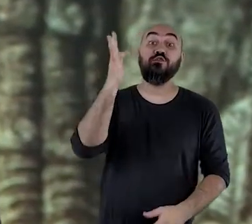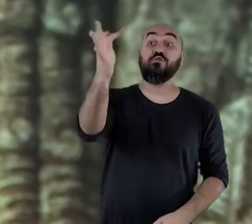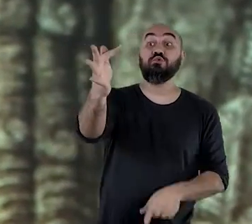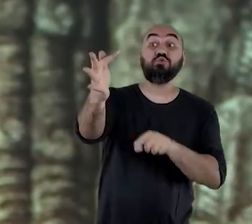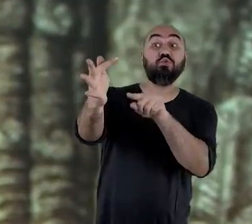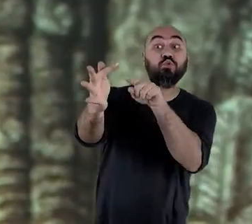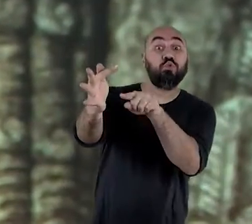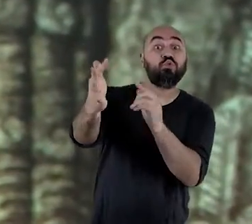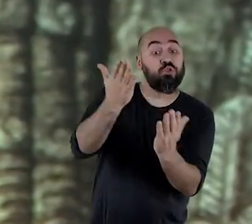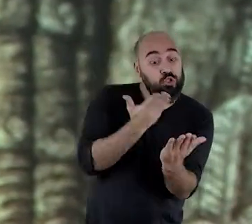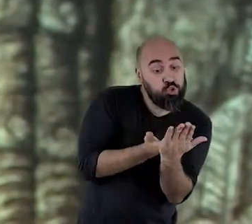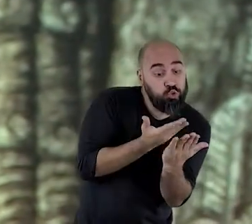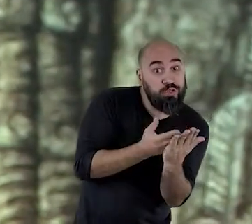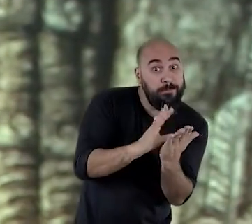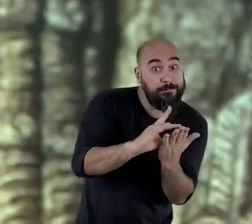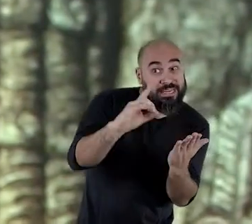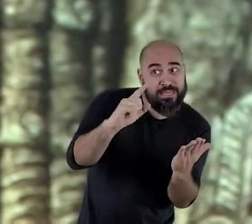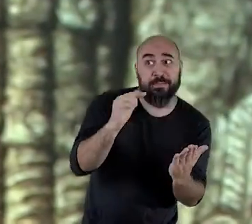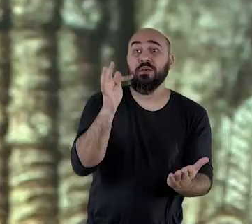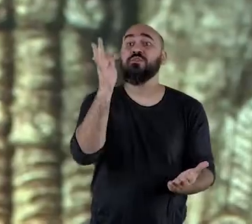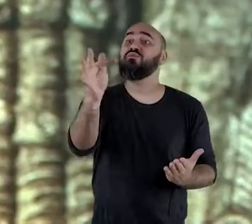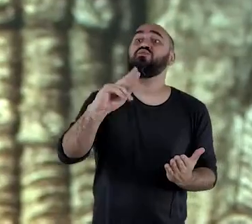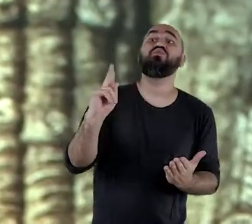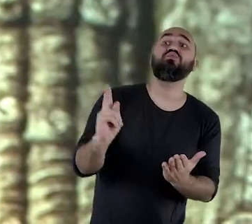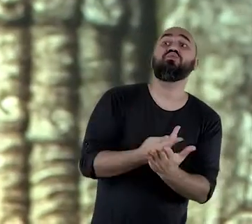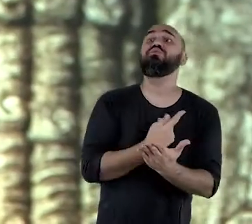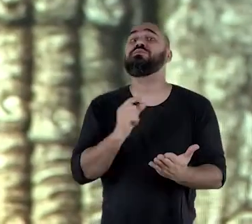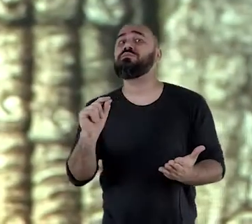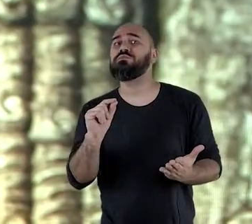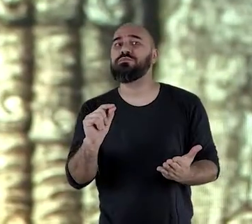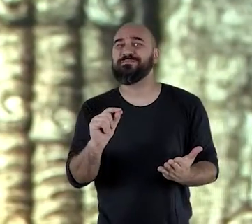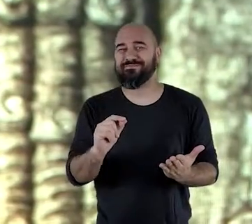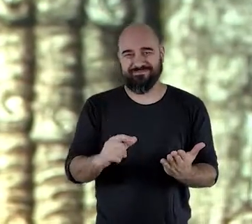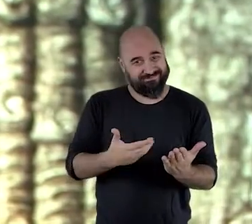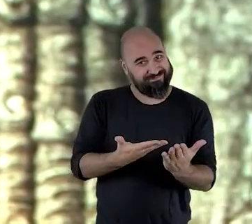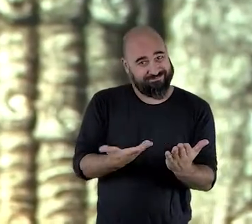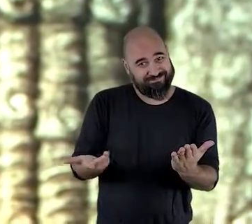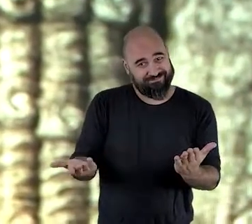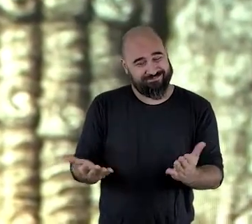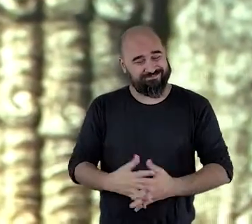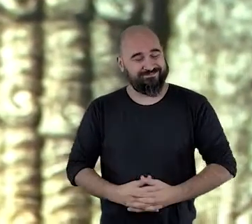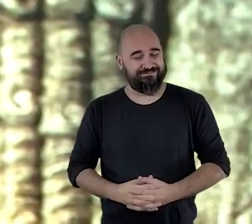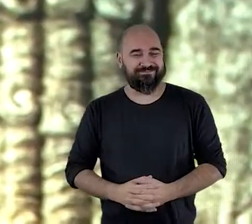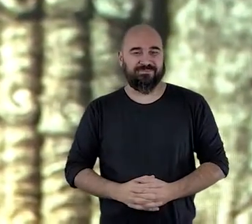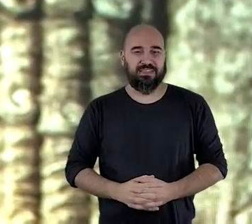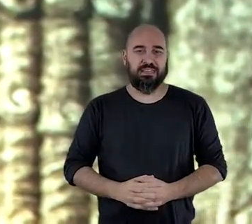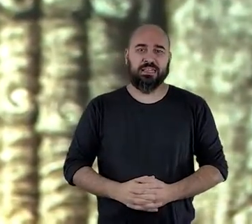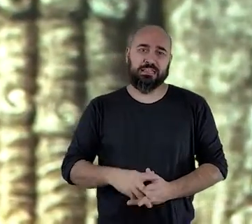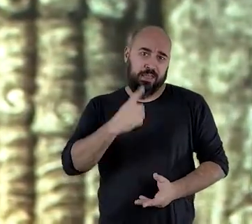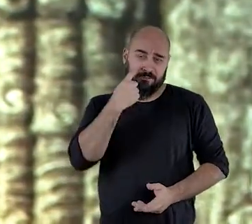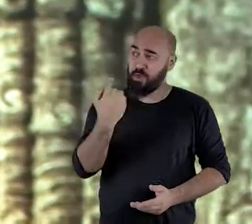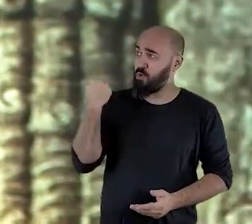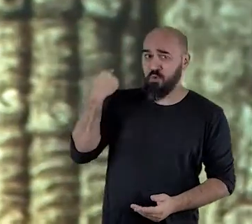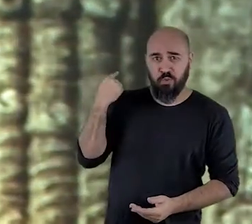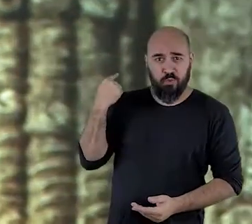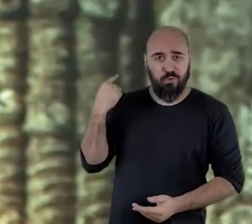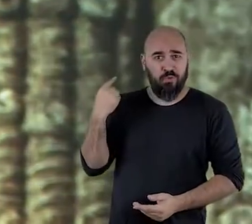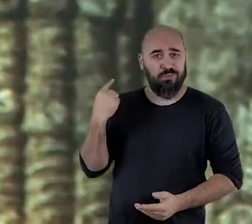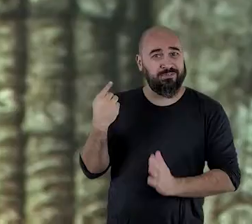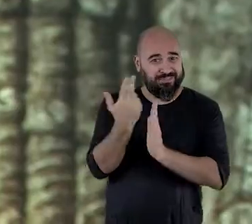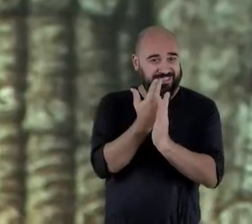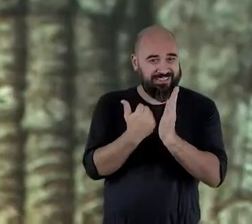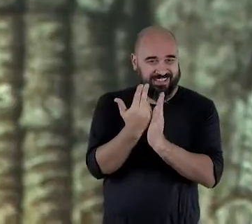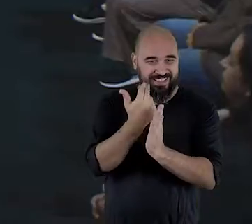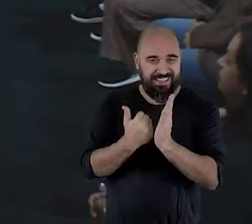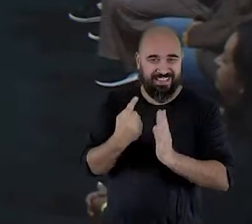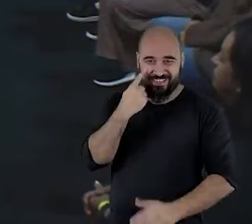do futuro porque estudamos as profecias. Bom, você está percebendo atrás de mim aqui que o cenário está um pouco diferente.